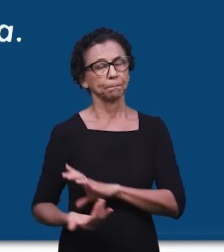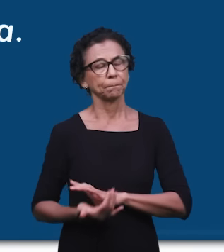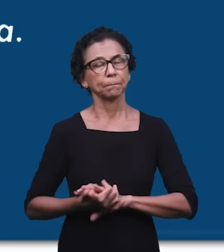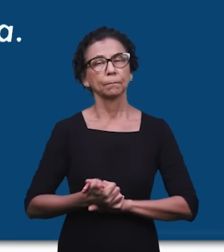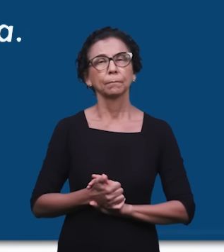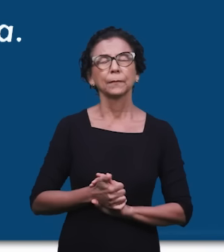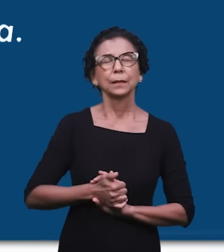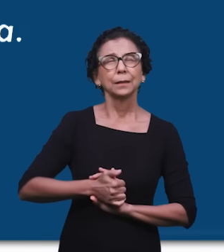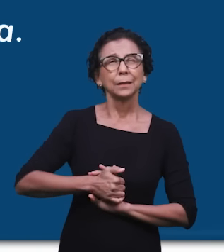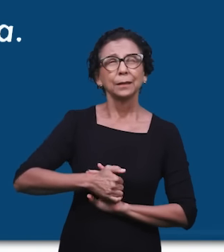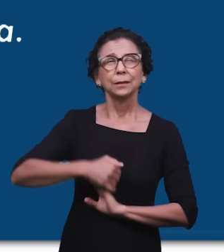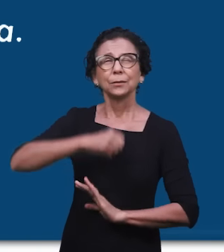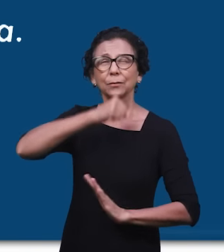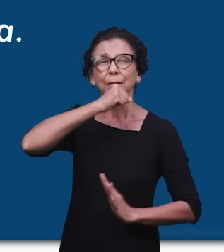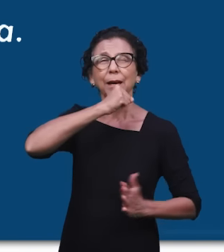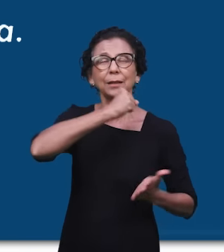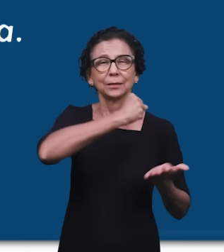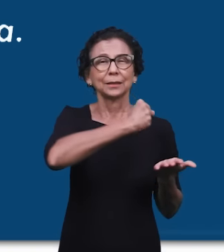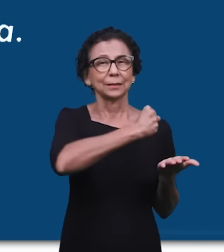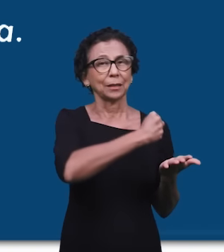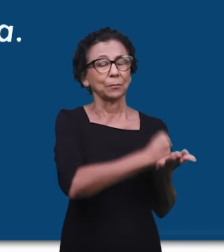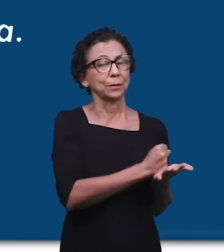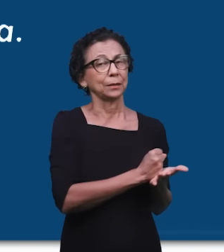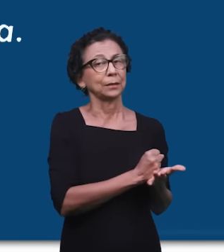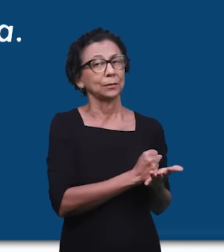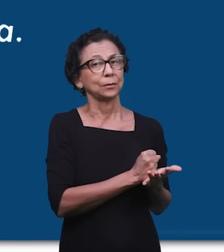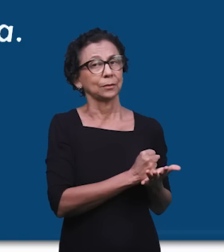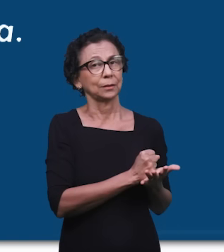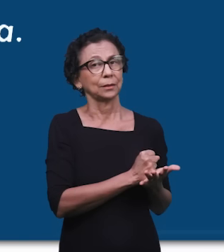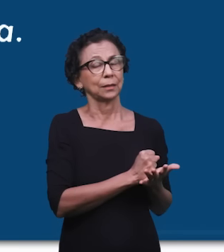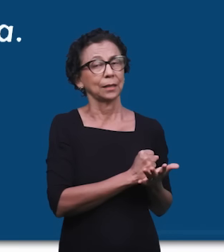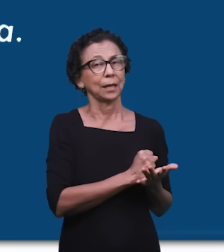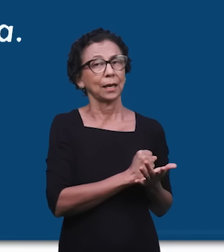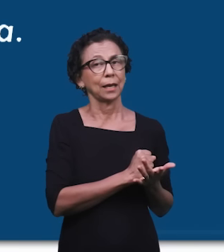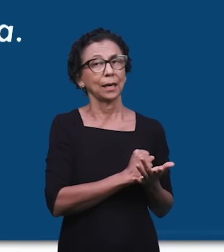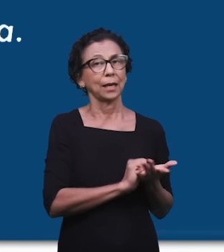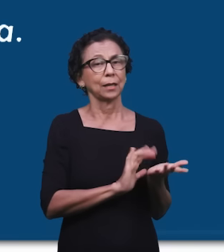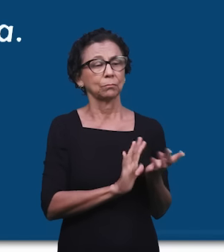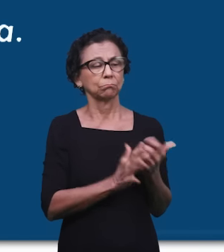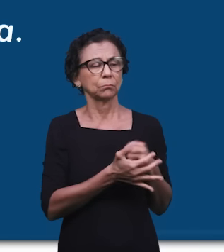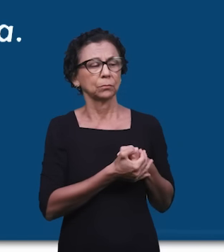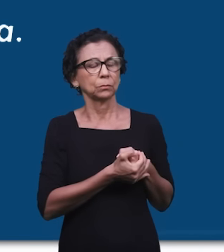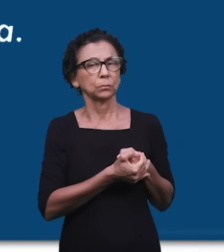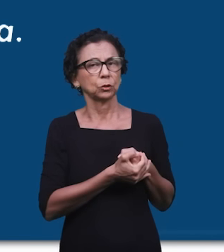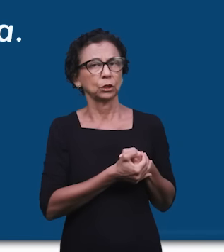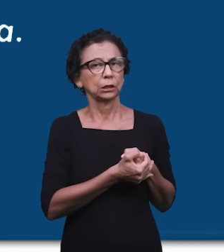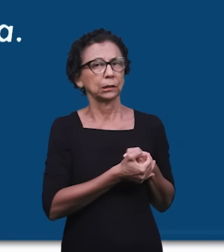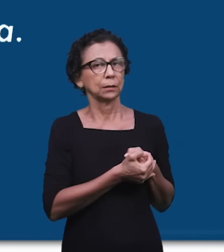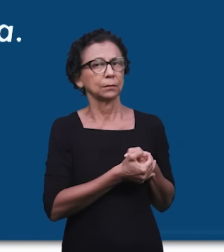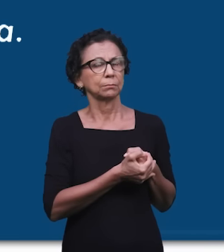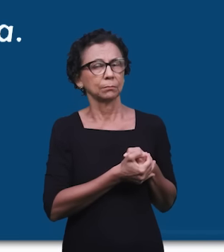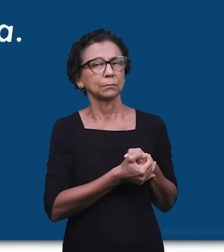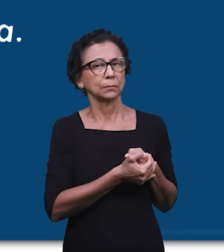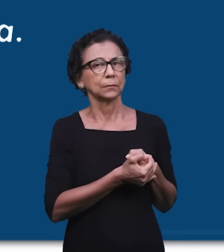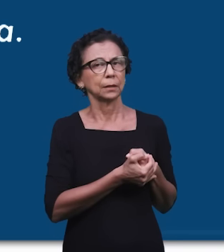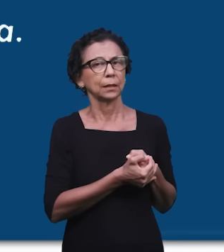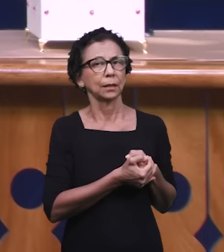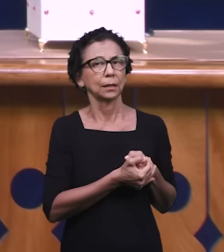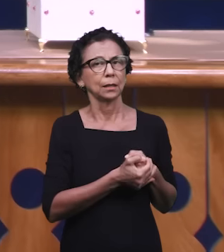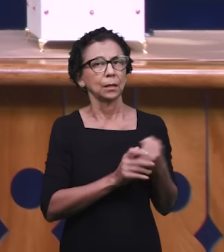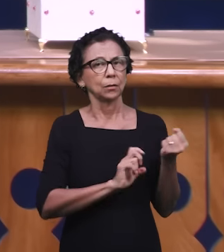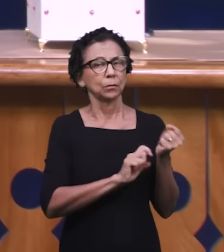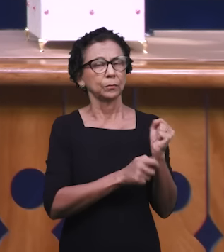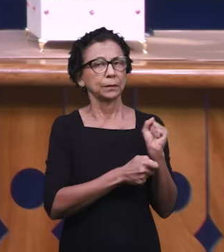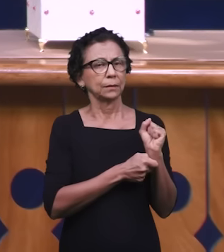no Velho Testamento, as coisas estavam encobertas, mas elas são reveladas. O mistério que estava oculto ali no